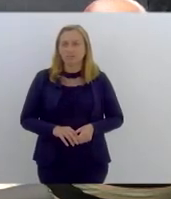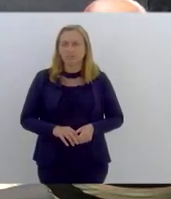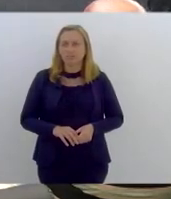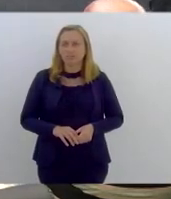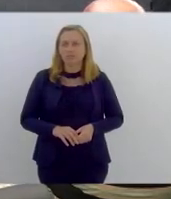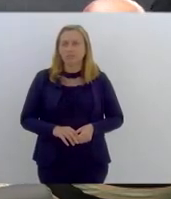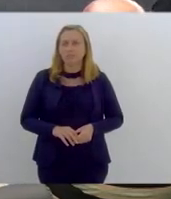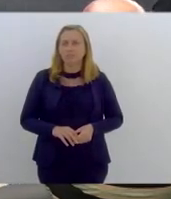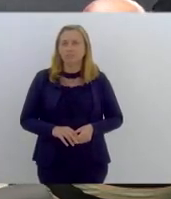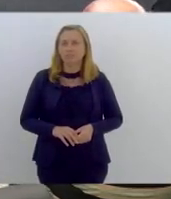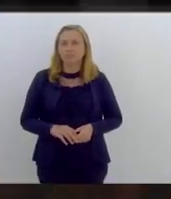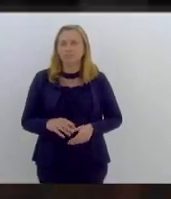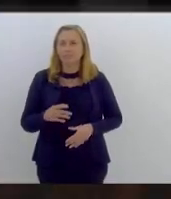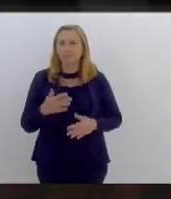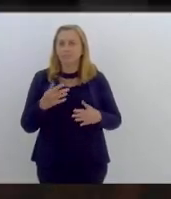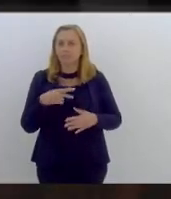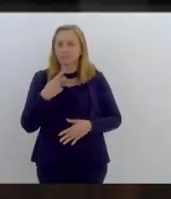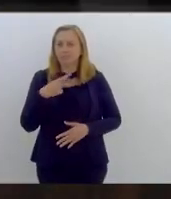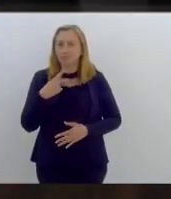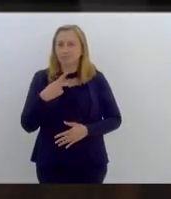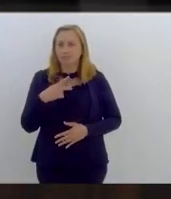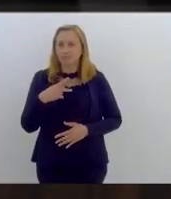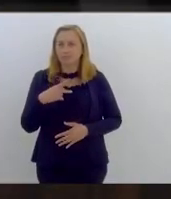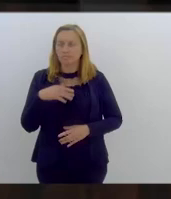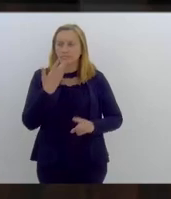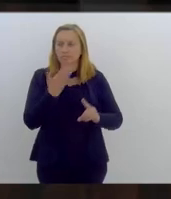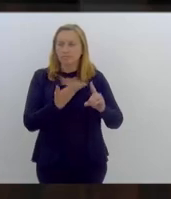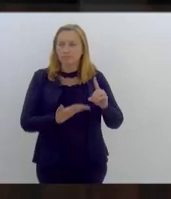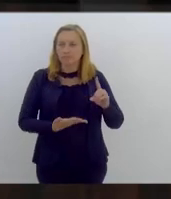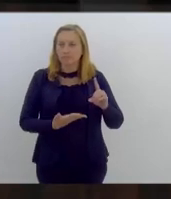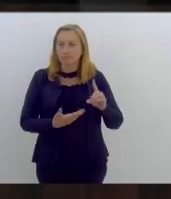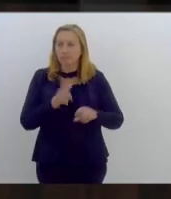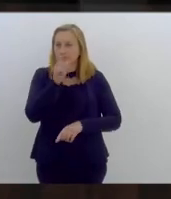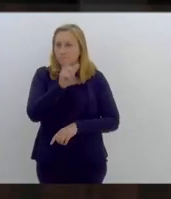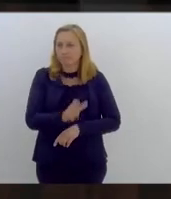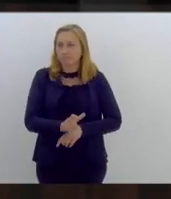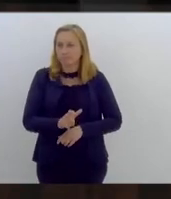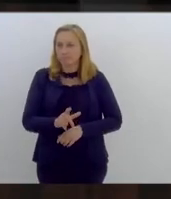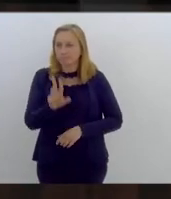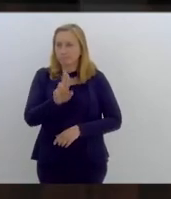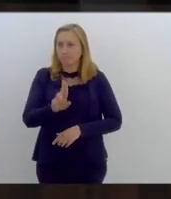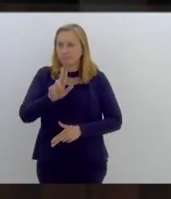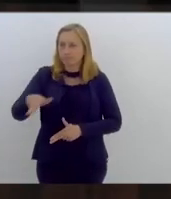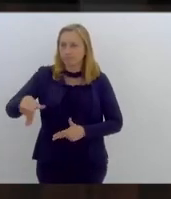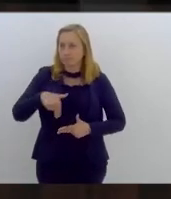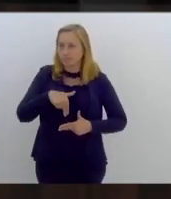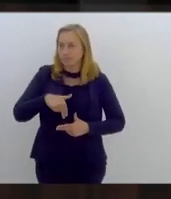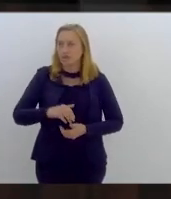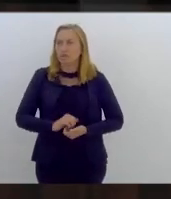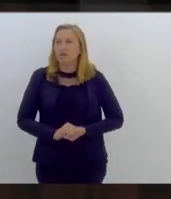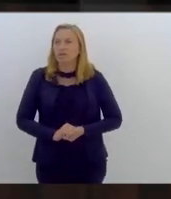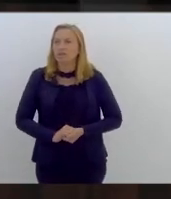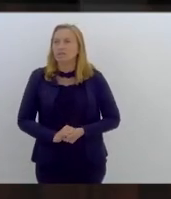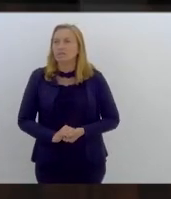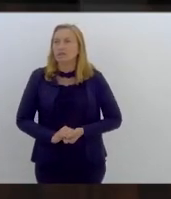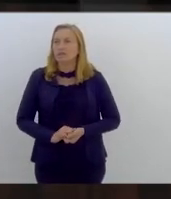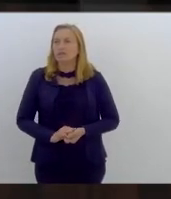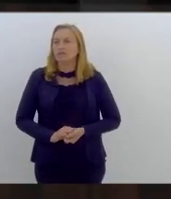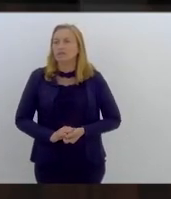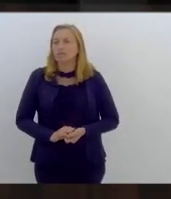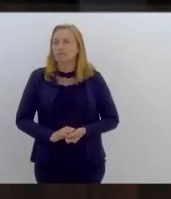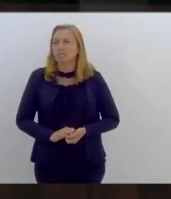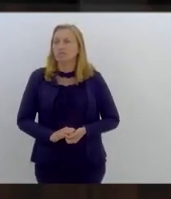E agora passo a palavra ao nosso homenageado, por favor. Quer usar a tribuna, doutor? Faz, por